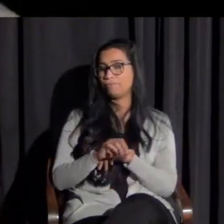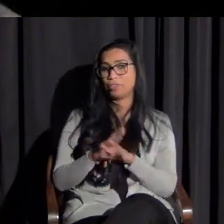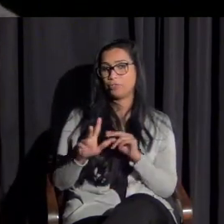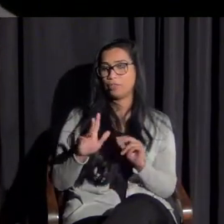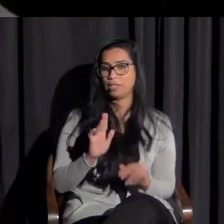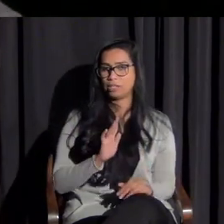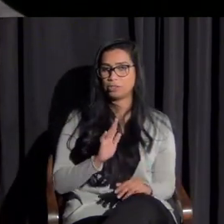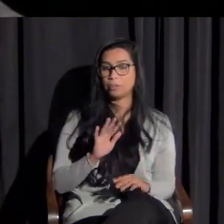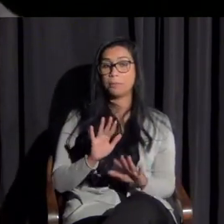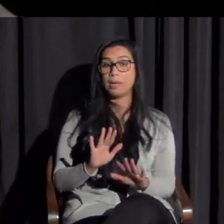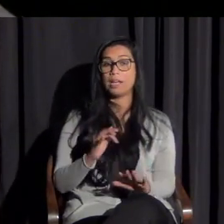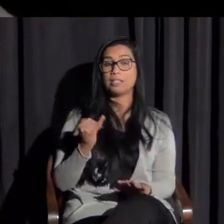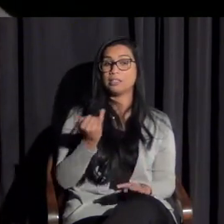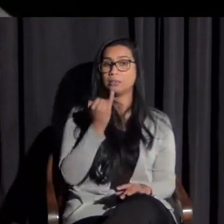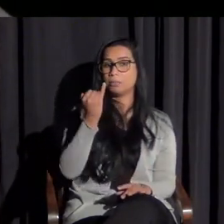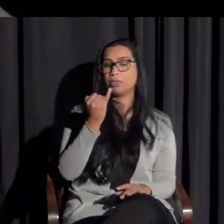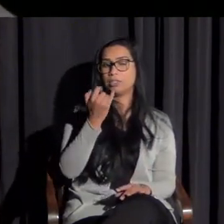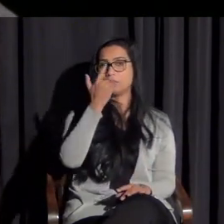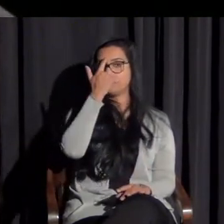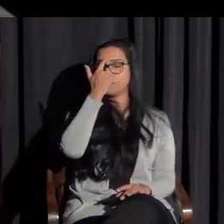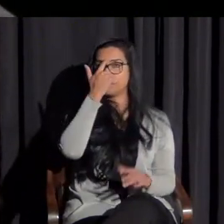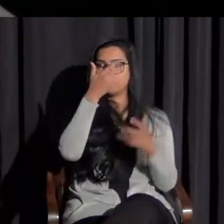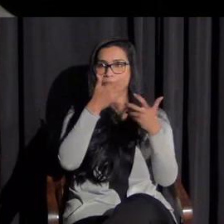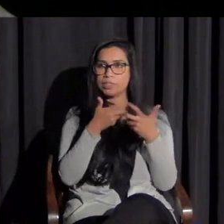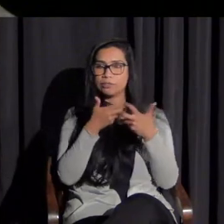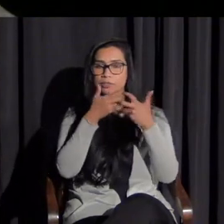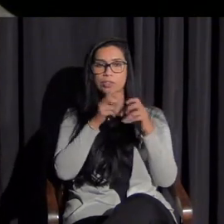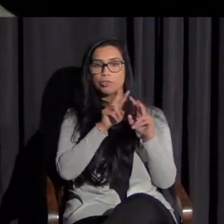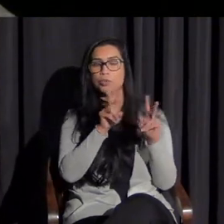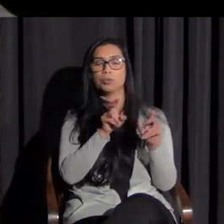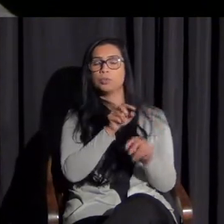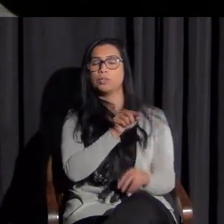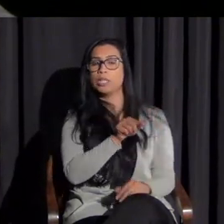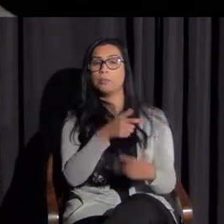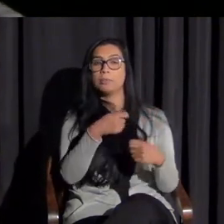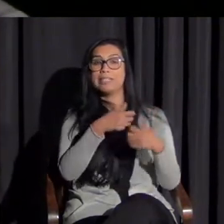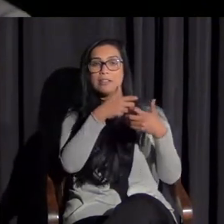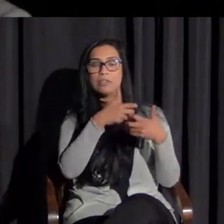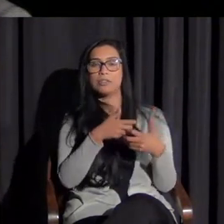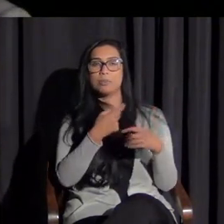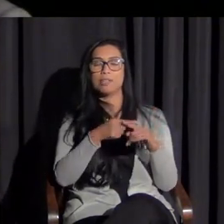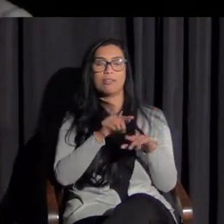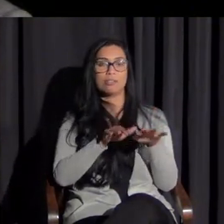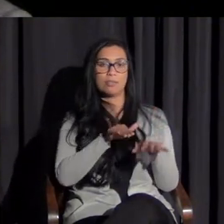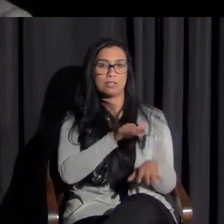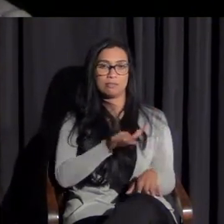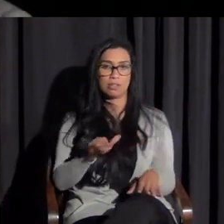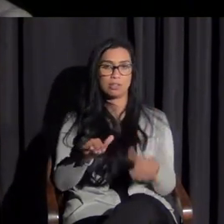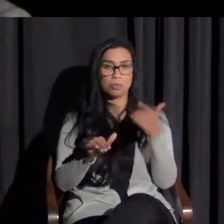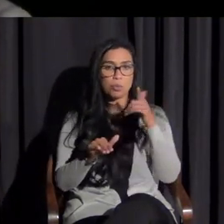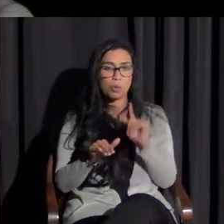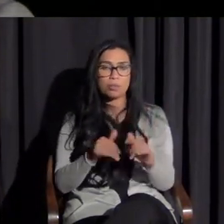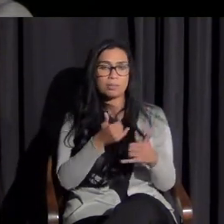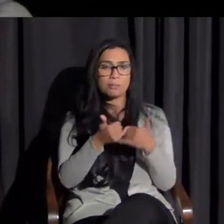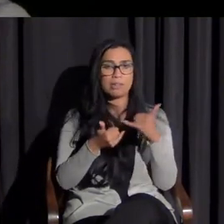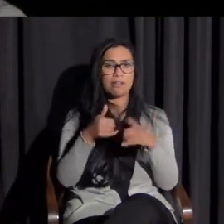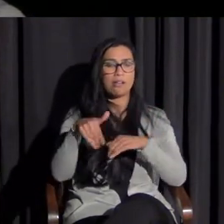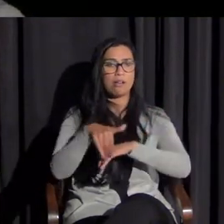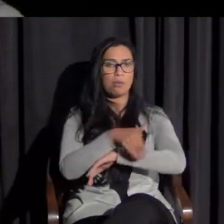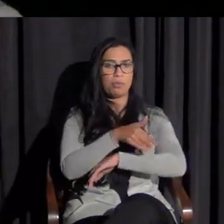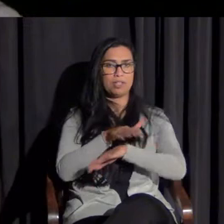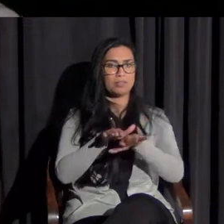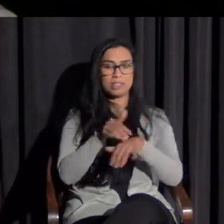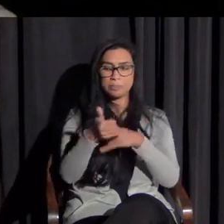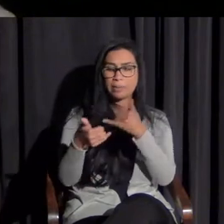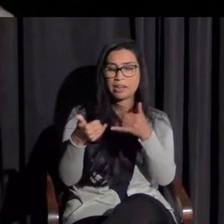é importante a gente pensar sobre isso, porque se as crianças não estão tendo, muitas vezes, a possibilidade de brincar nas ruas e não estão tendo a